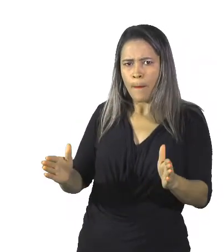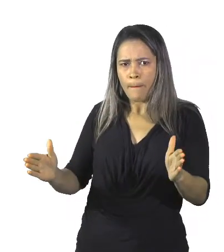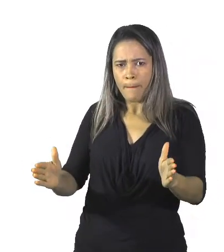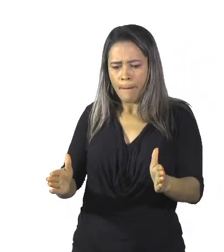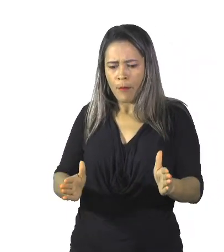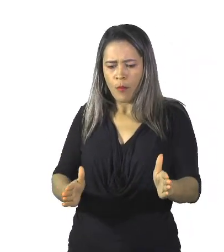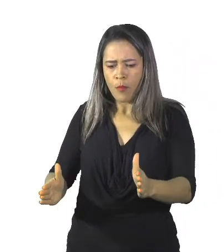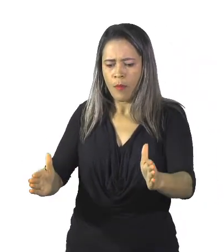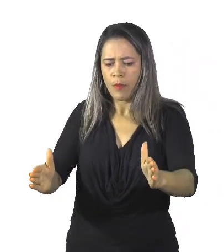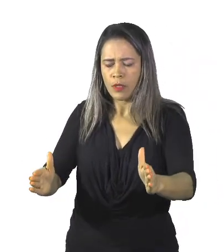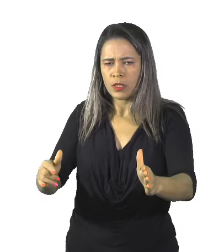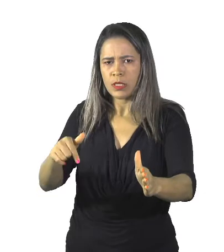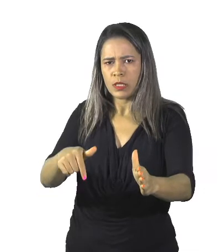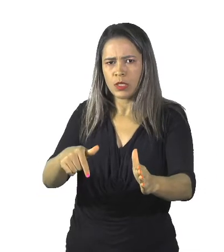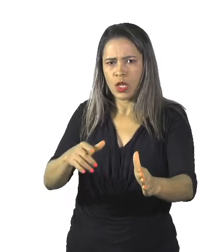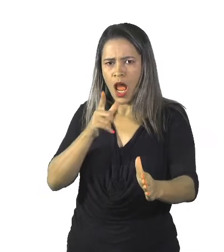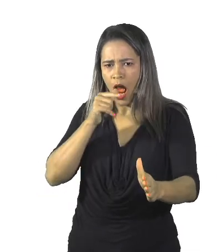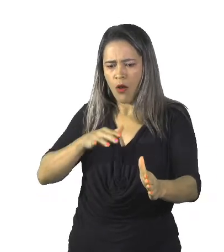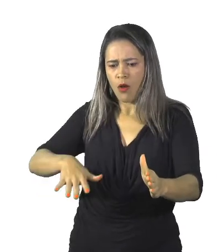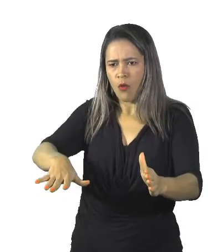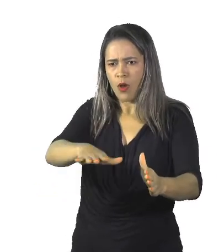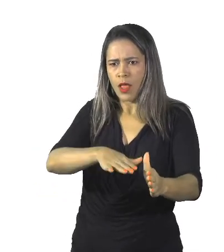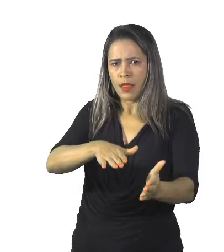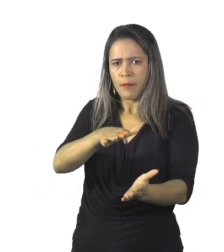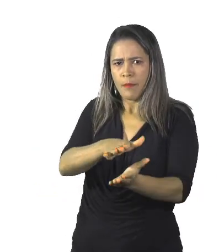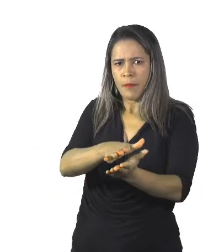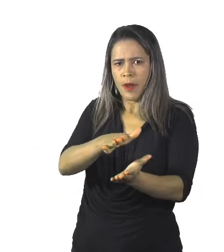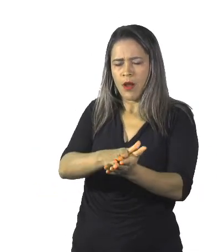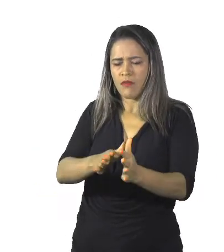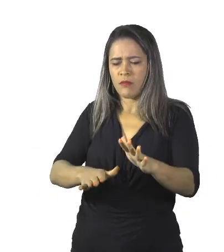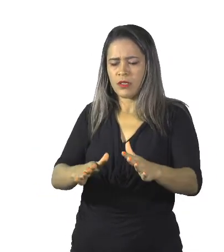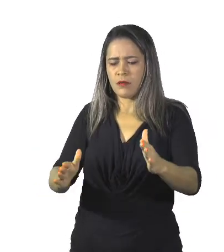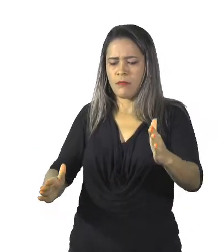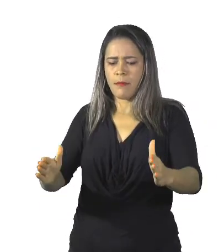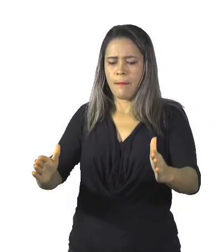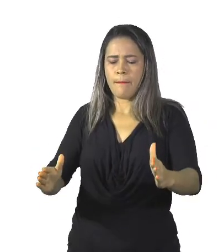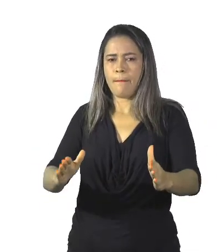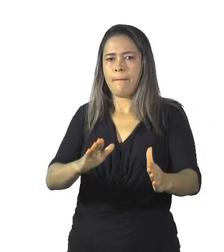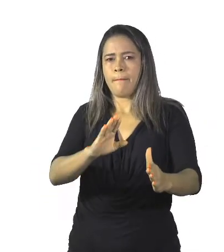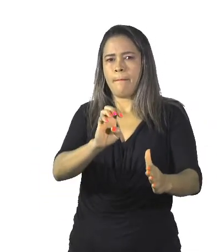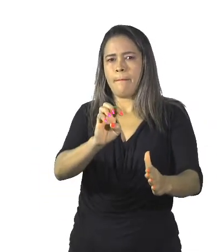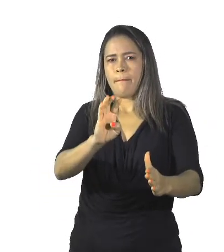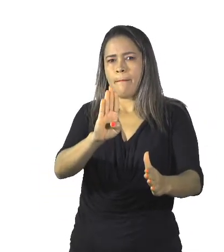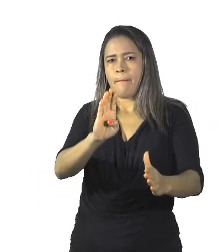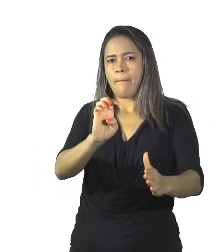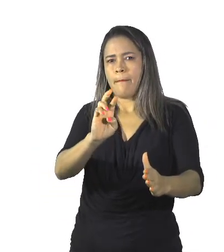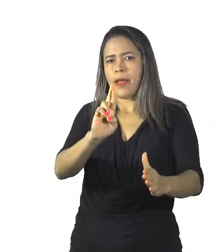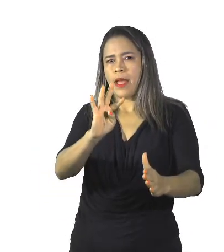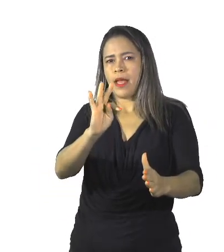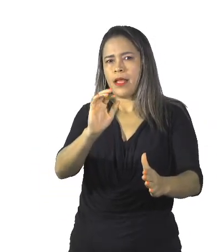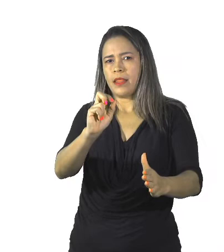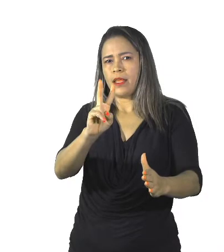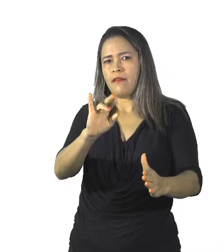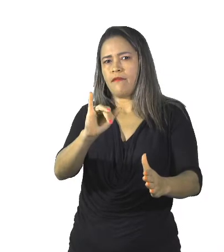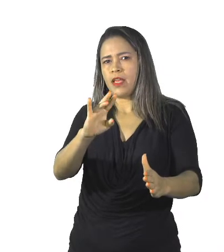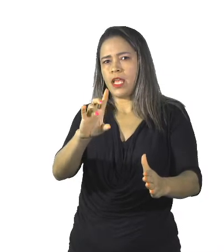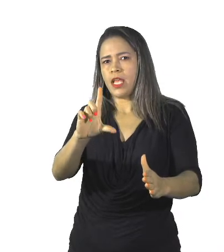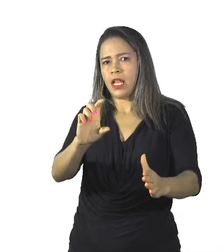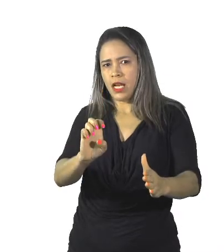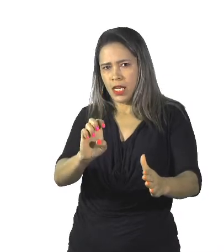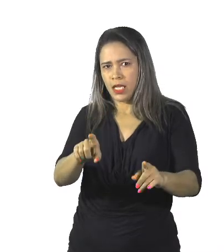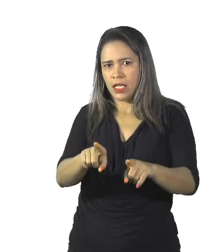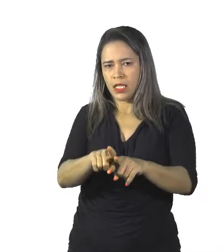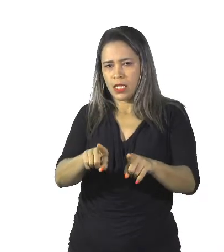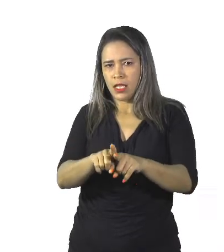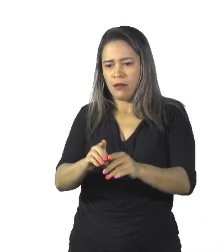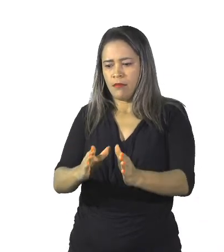de Palmas, não é? Um trecho que fica ali entre o setor Bertaville e o condomínio